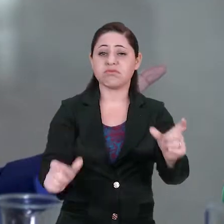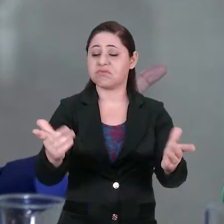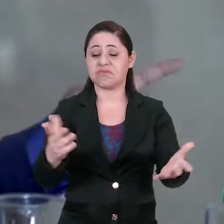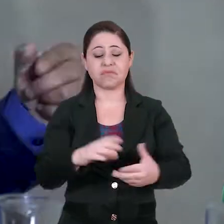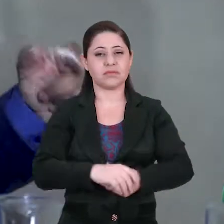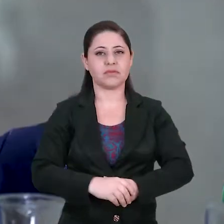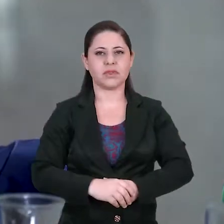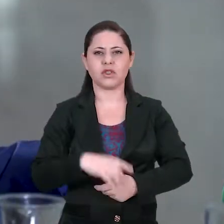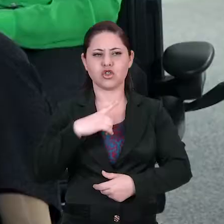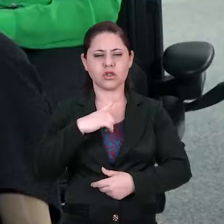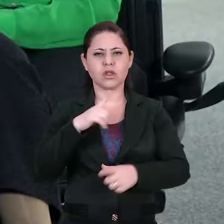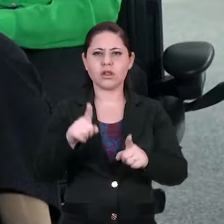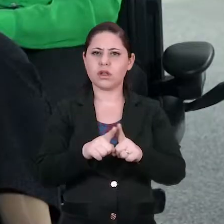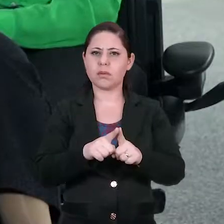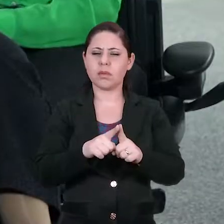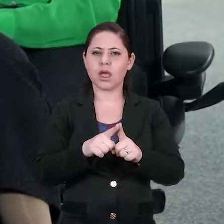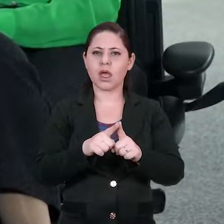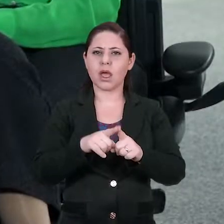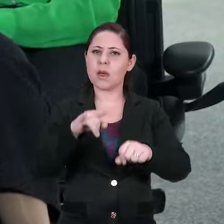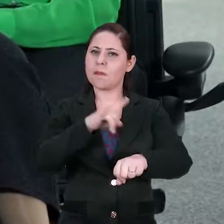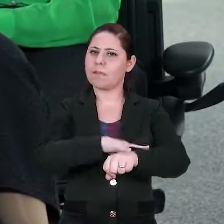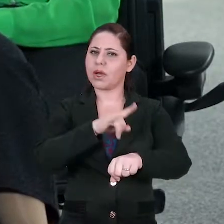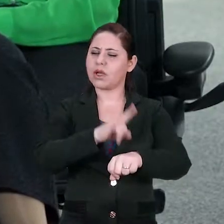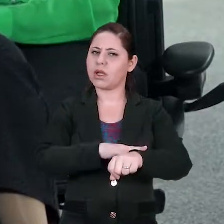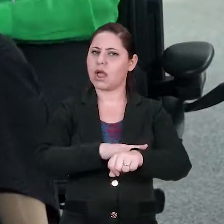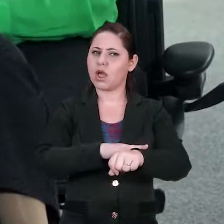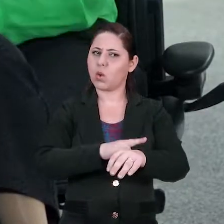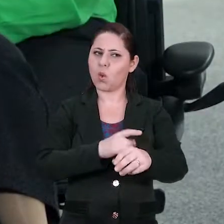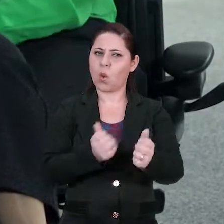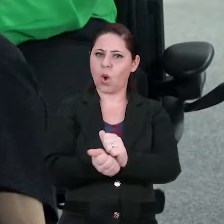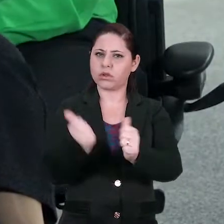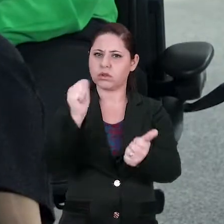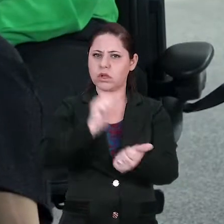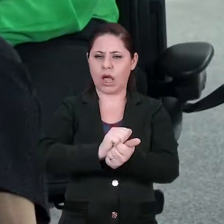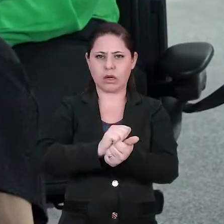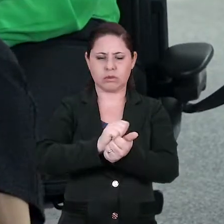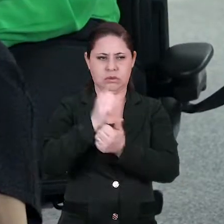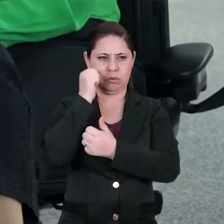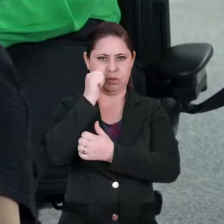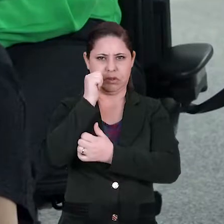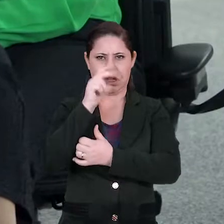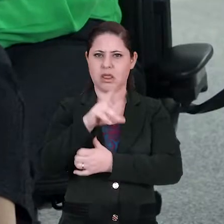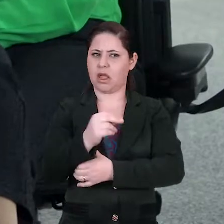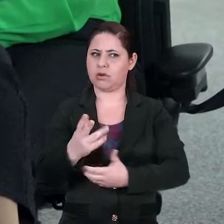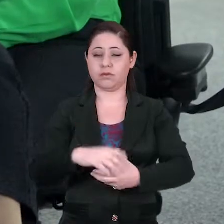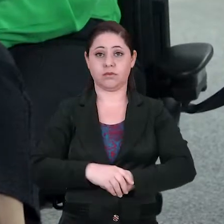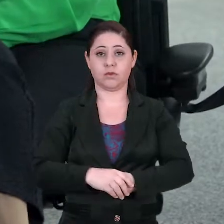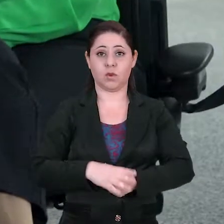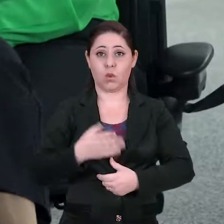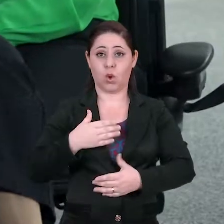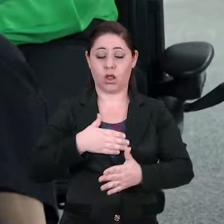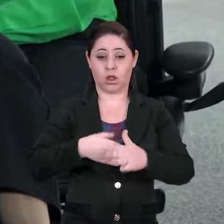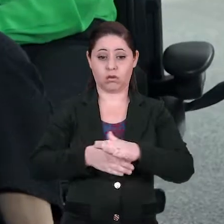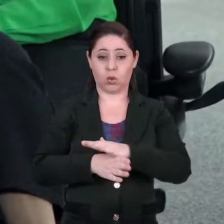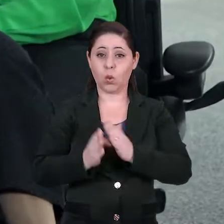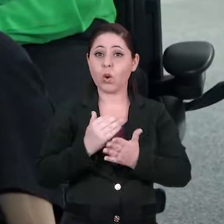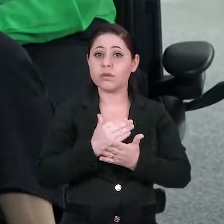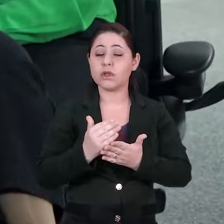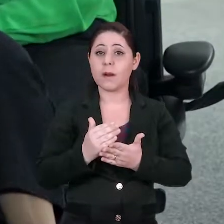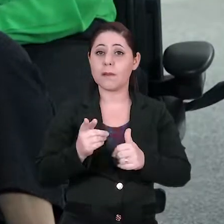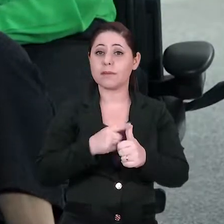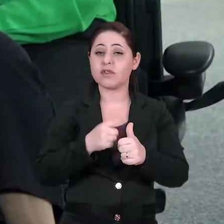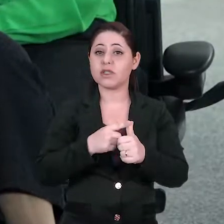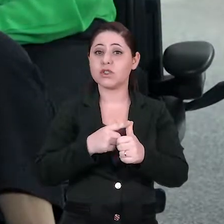me engano, nem os banheiros da Câmara eram adaptados para a questão da higiene feminina, quando eu entrei, foi a primeira vez que o Senado teve